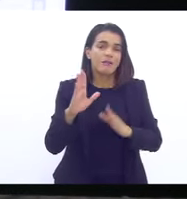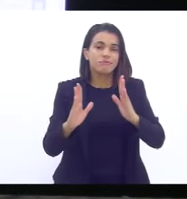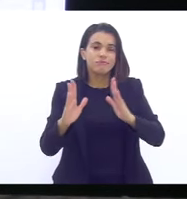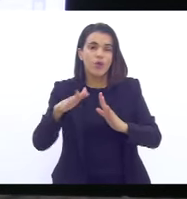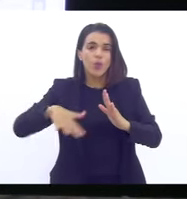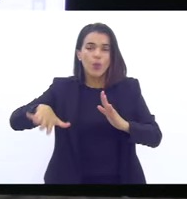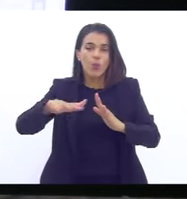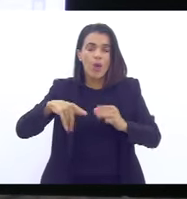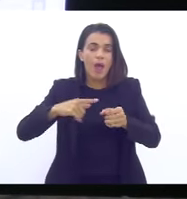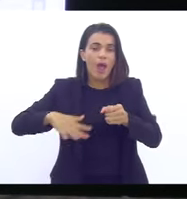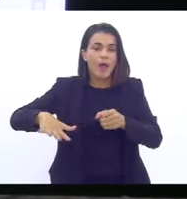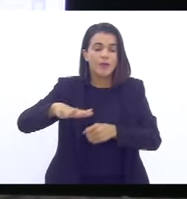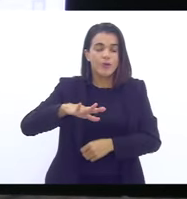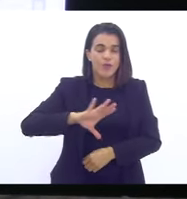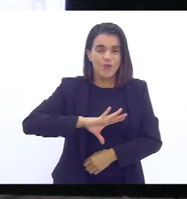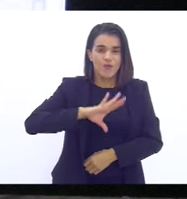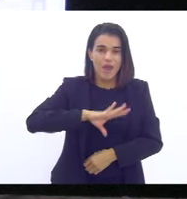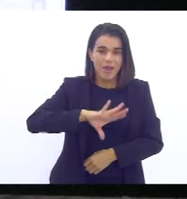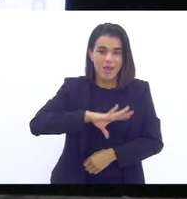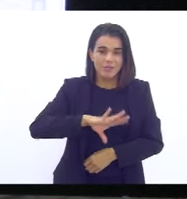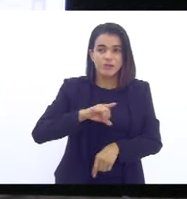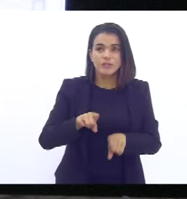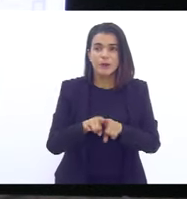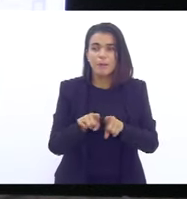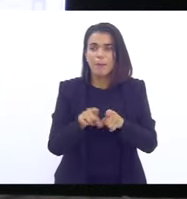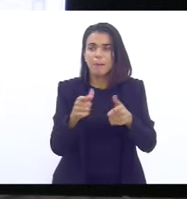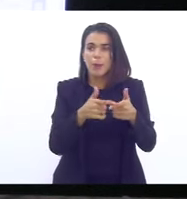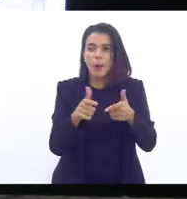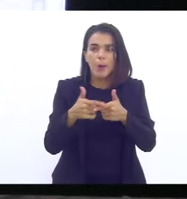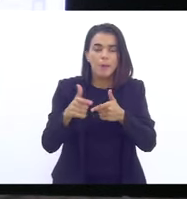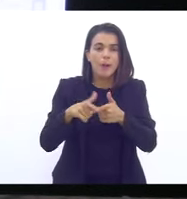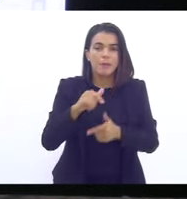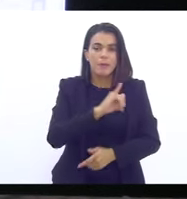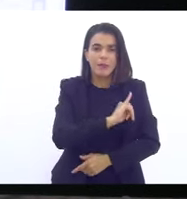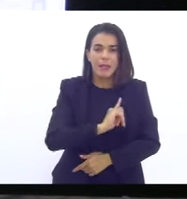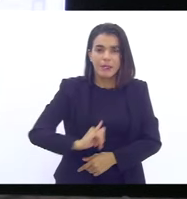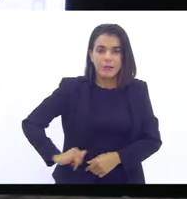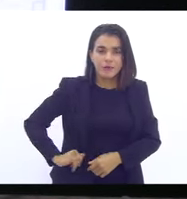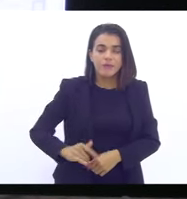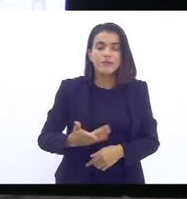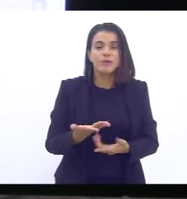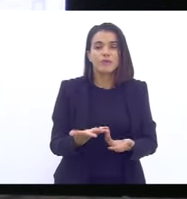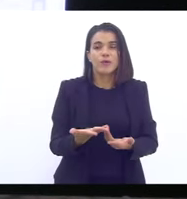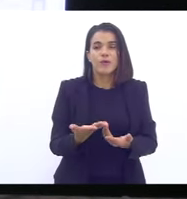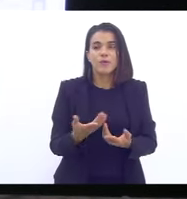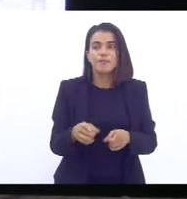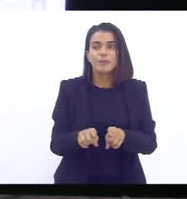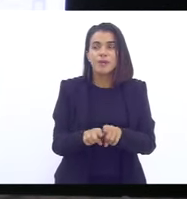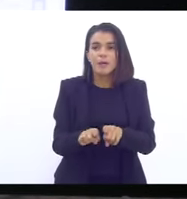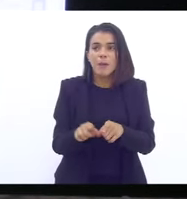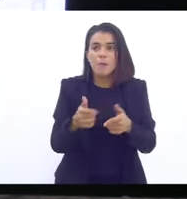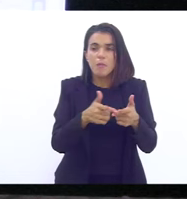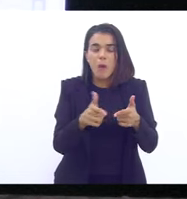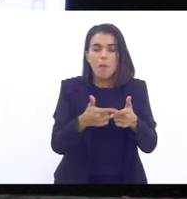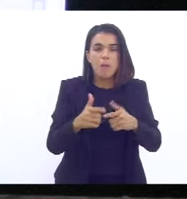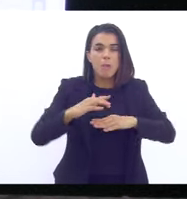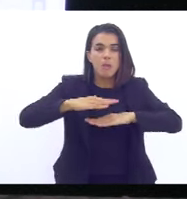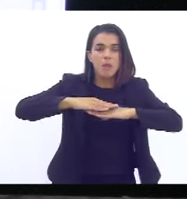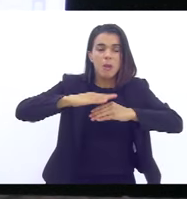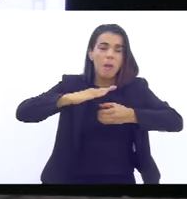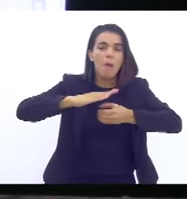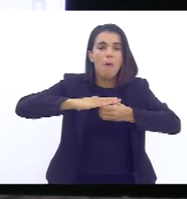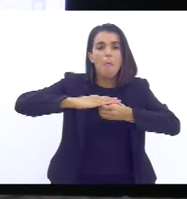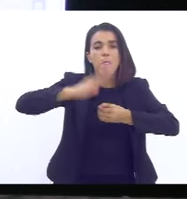zona norte do Rio de Janeiro, por conta dos problemas de Furnas na Ilha do Governador e na zona norte, problema de bueiro estourando também no